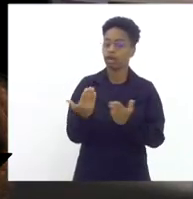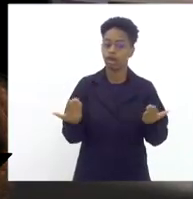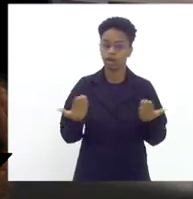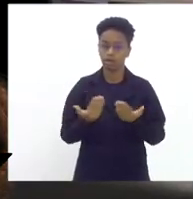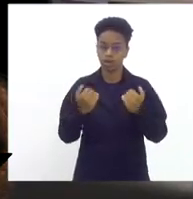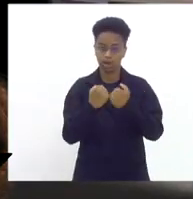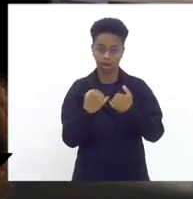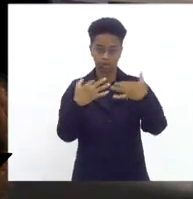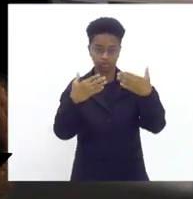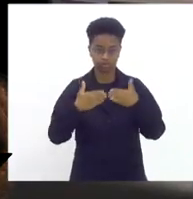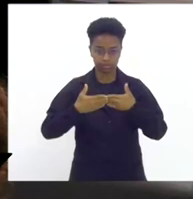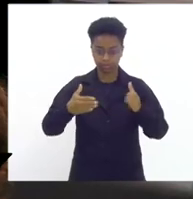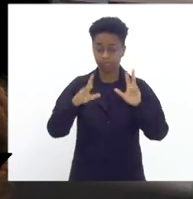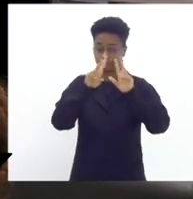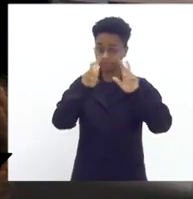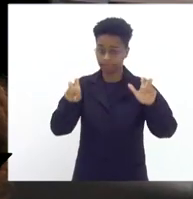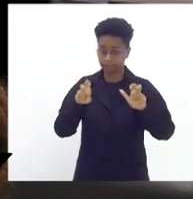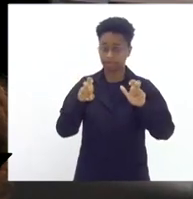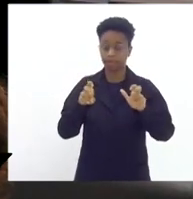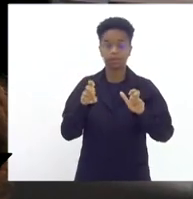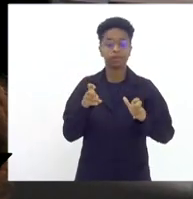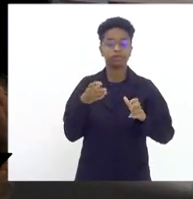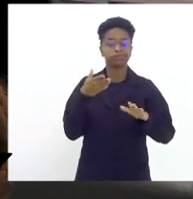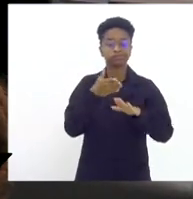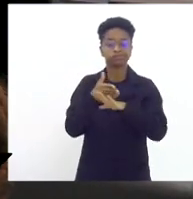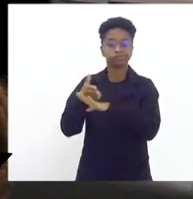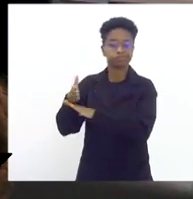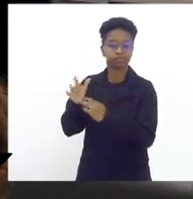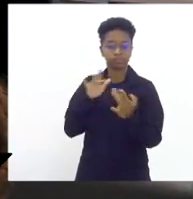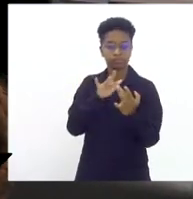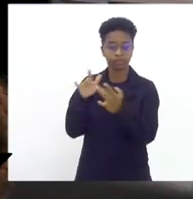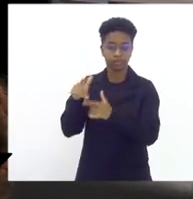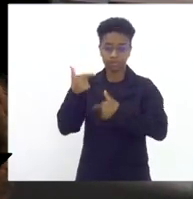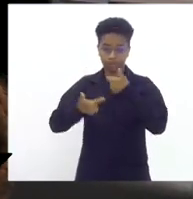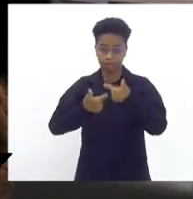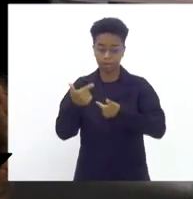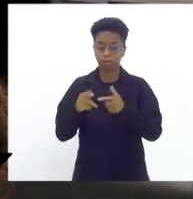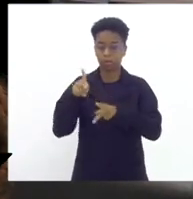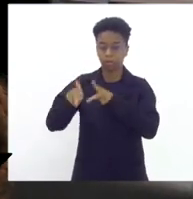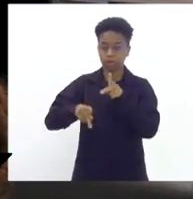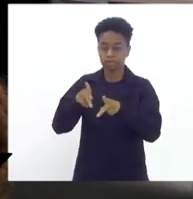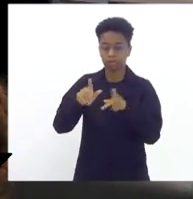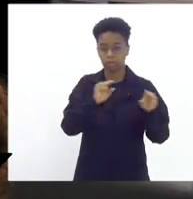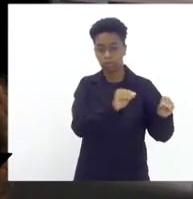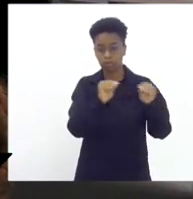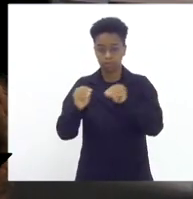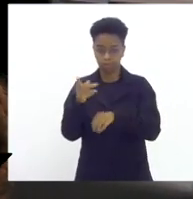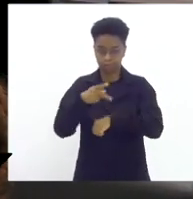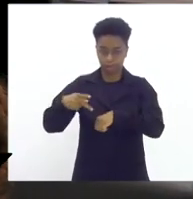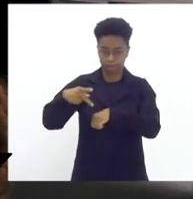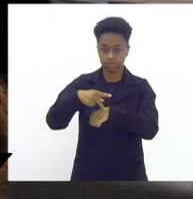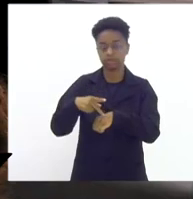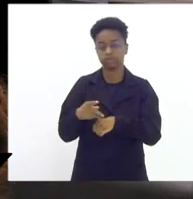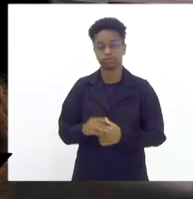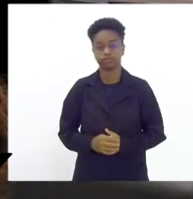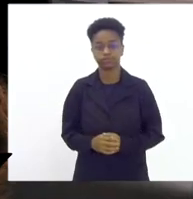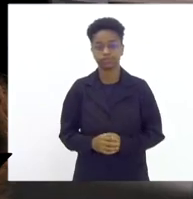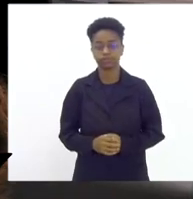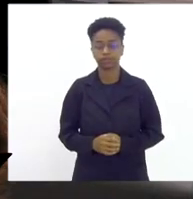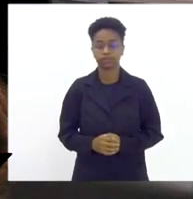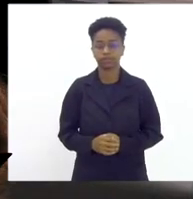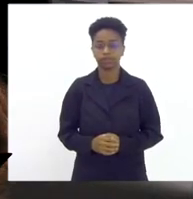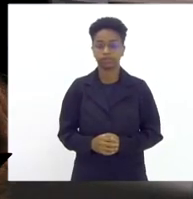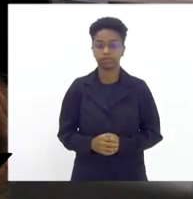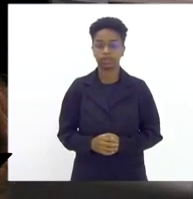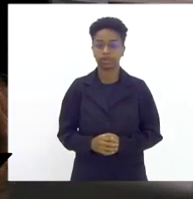com o tema de acesso ao trabalho para a população migrante e refugiada e apátrida estou aqui ao lado